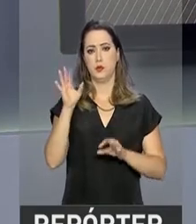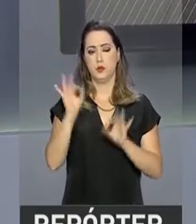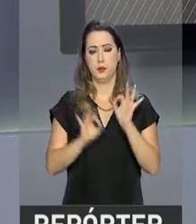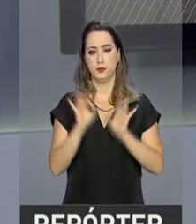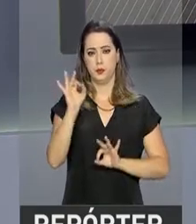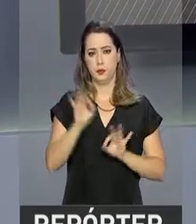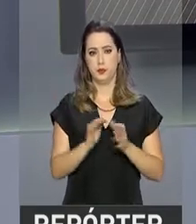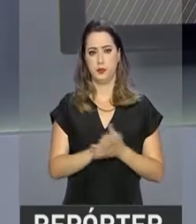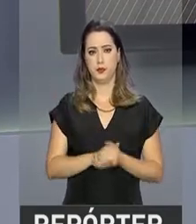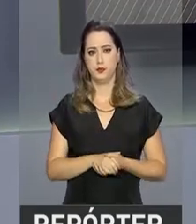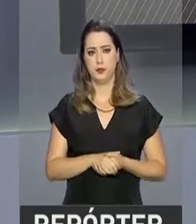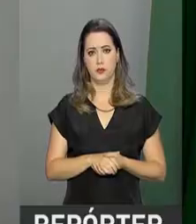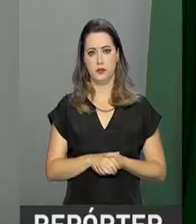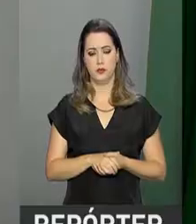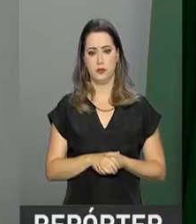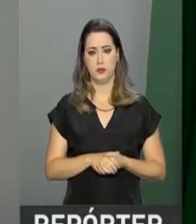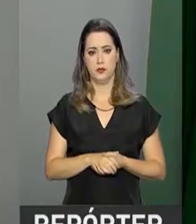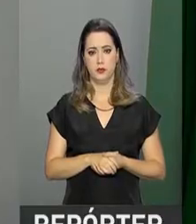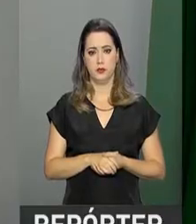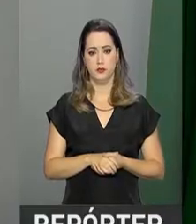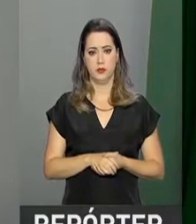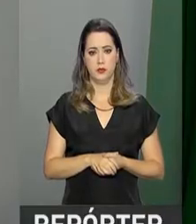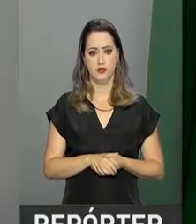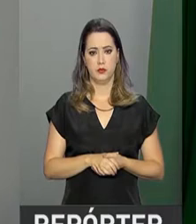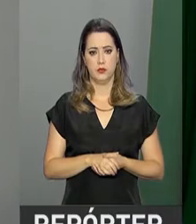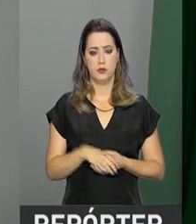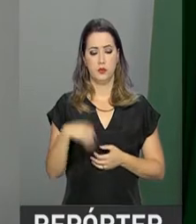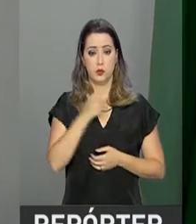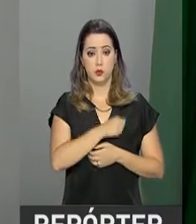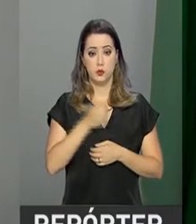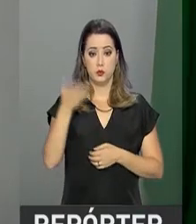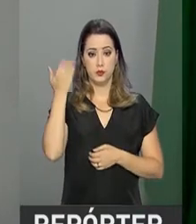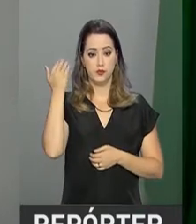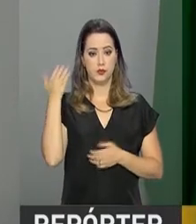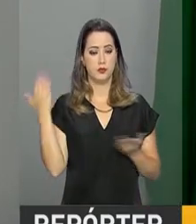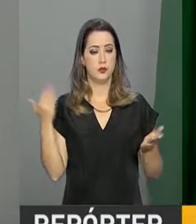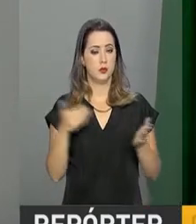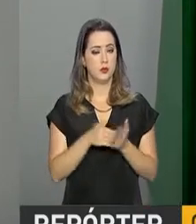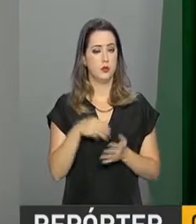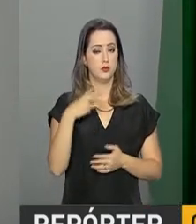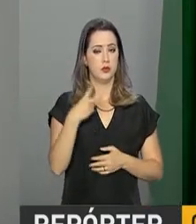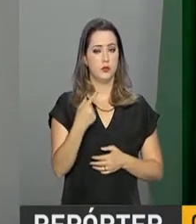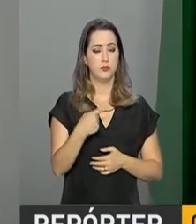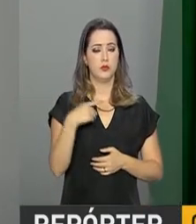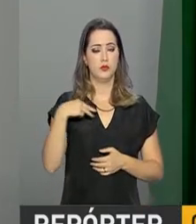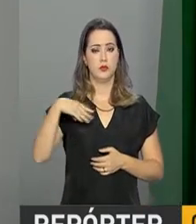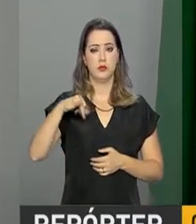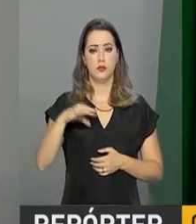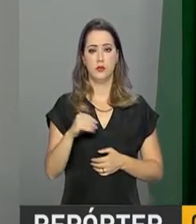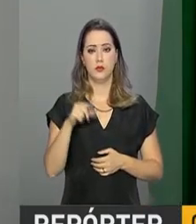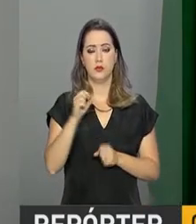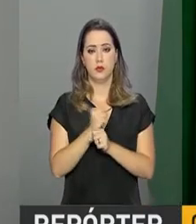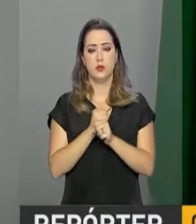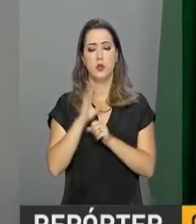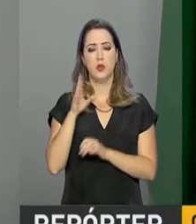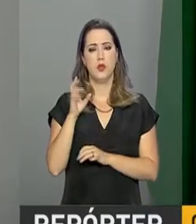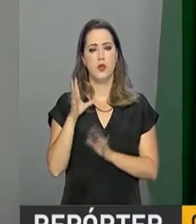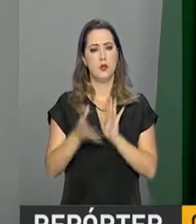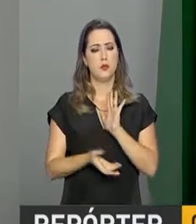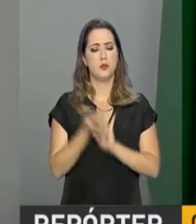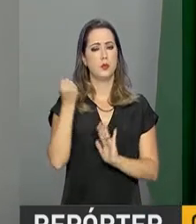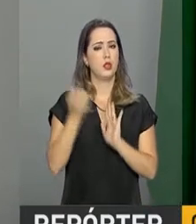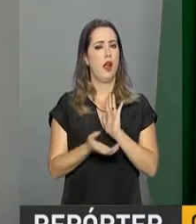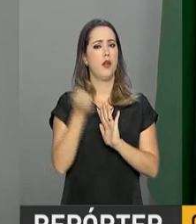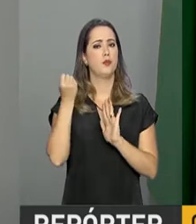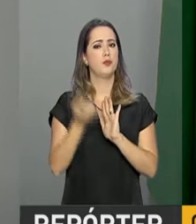gleisson rubim de agosto do ano passado até 31 de maio deste ano nós já tivemos um saque de 5 bilhões de